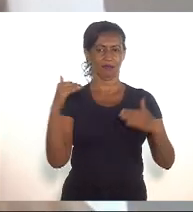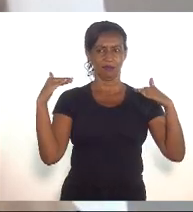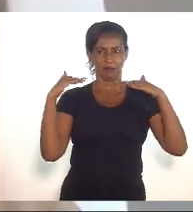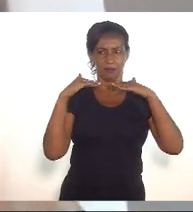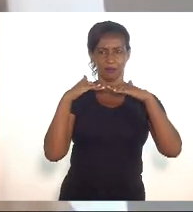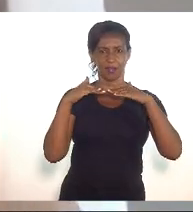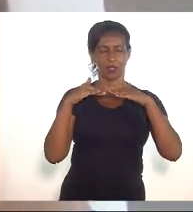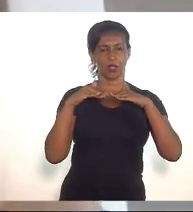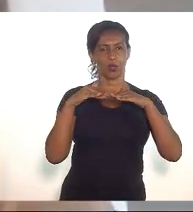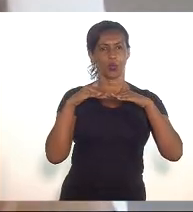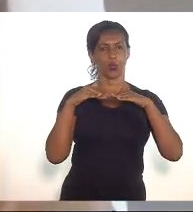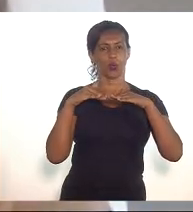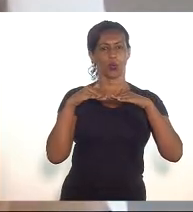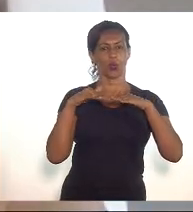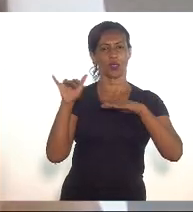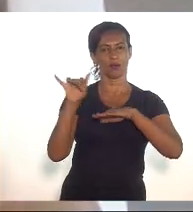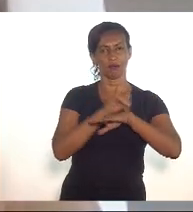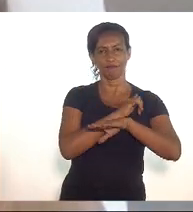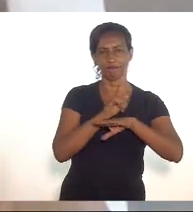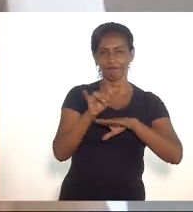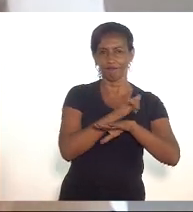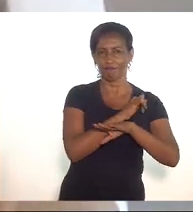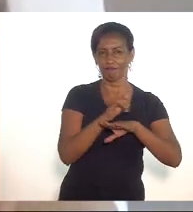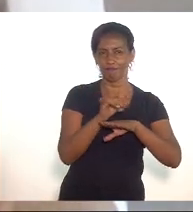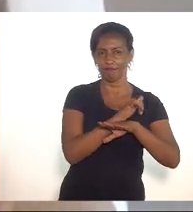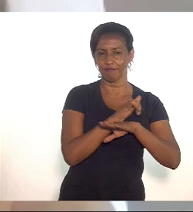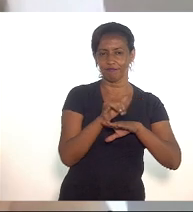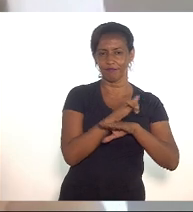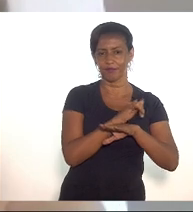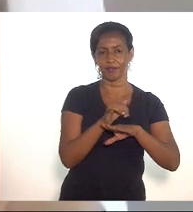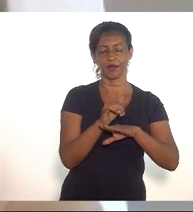esse planejamento estratégico e